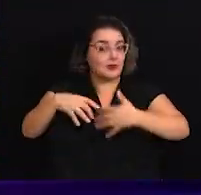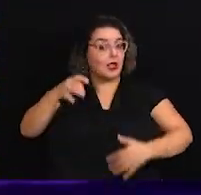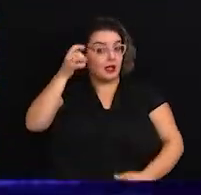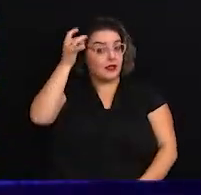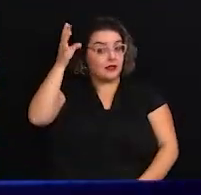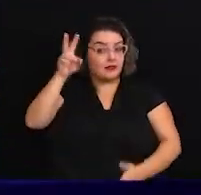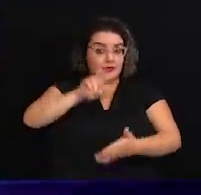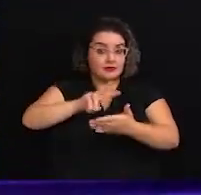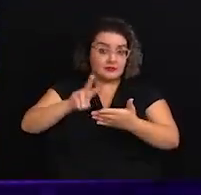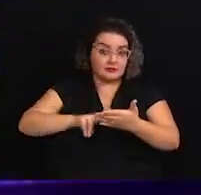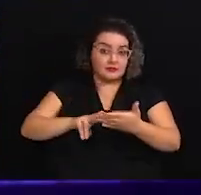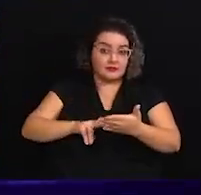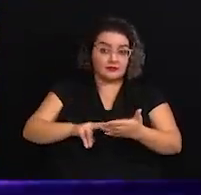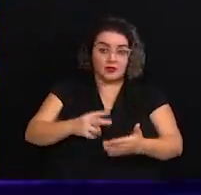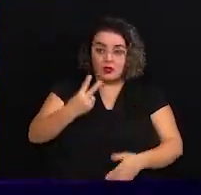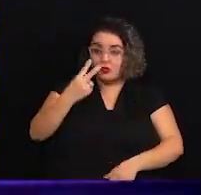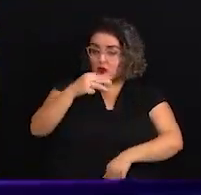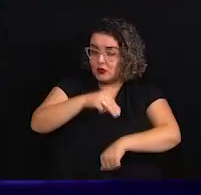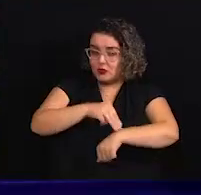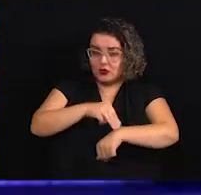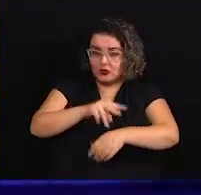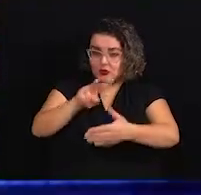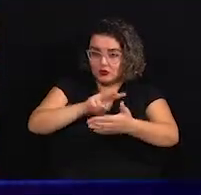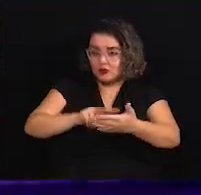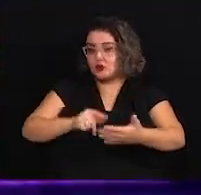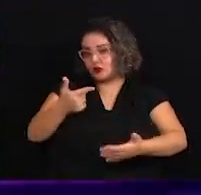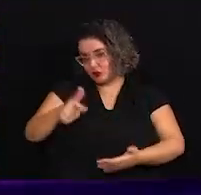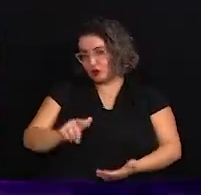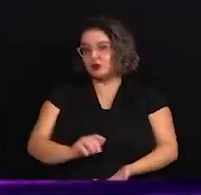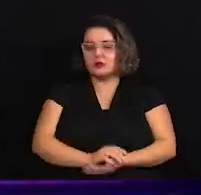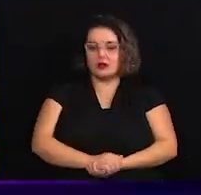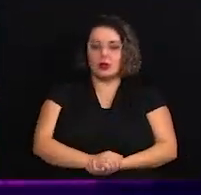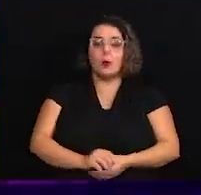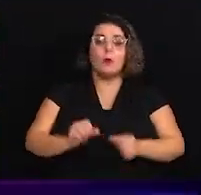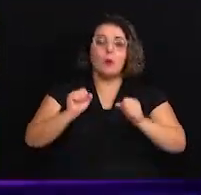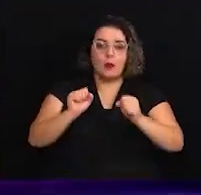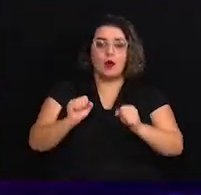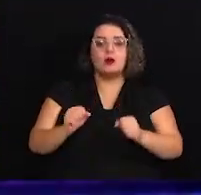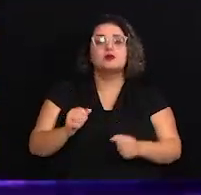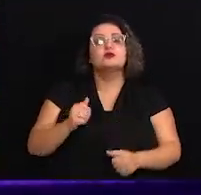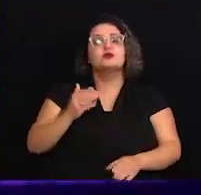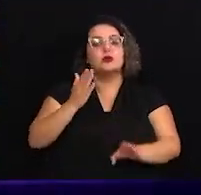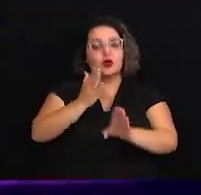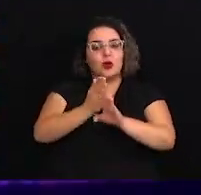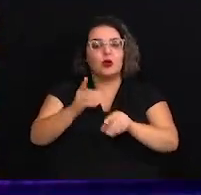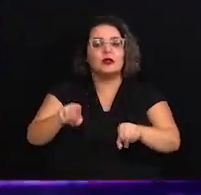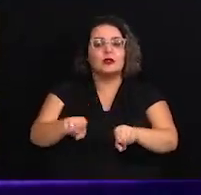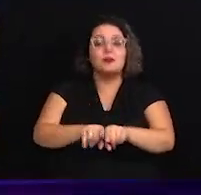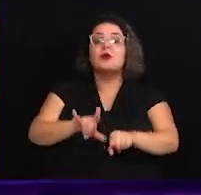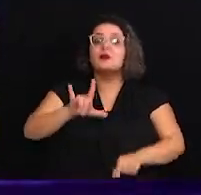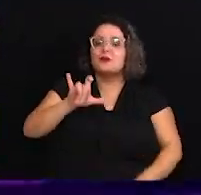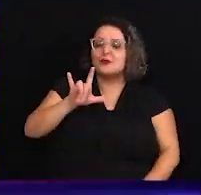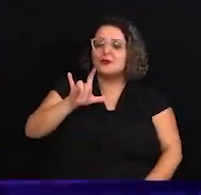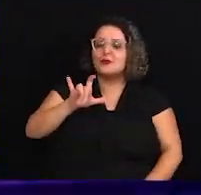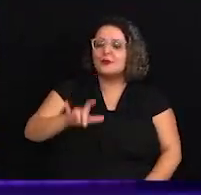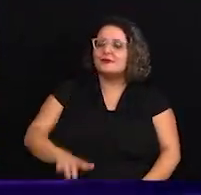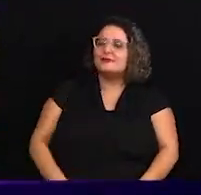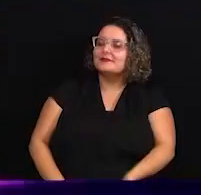é fácil você ler, são apenas 2 minutos de leitura e depois segue adiante. Você também pode me encontrar no